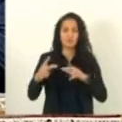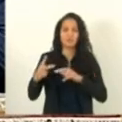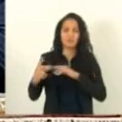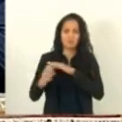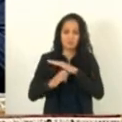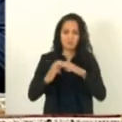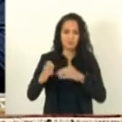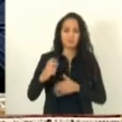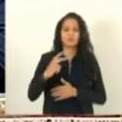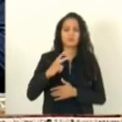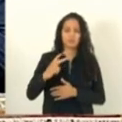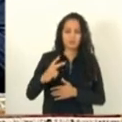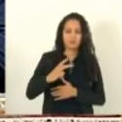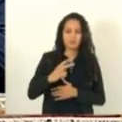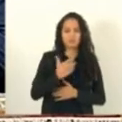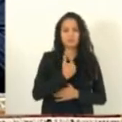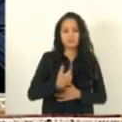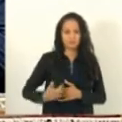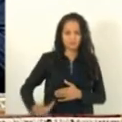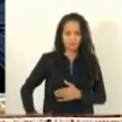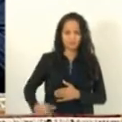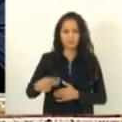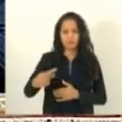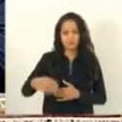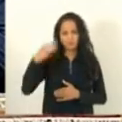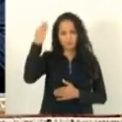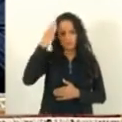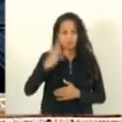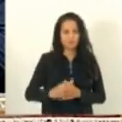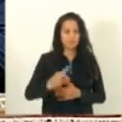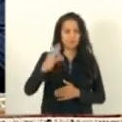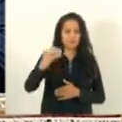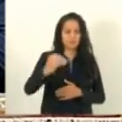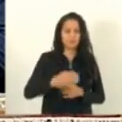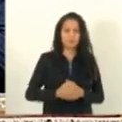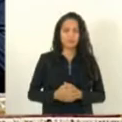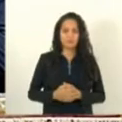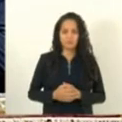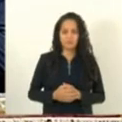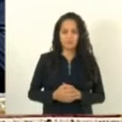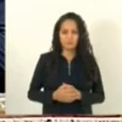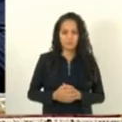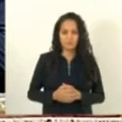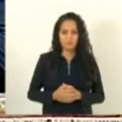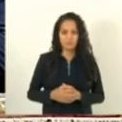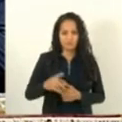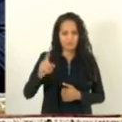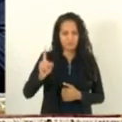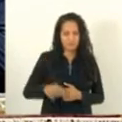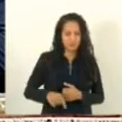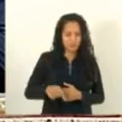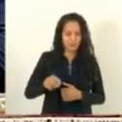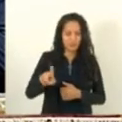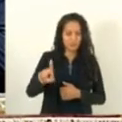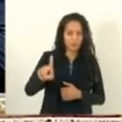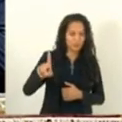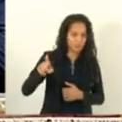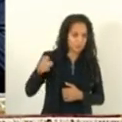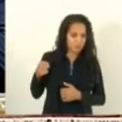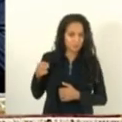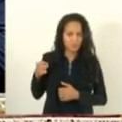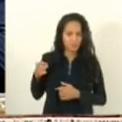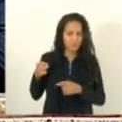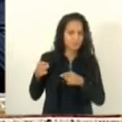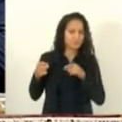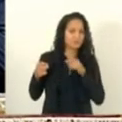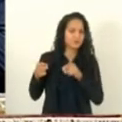básica em todo o nosso estado. Em que pese o nobre motivo do ex-parlamentar,